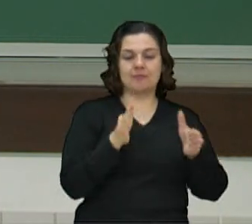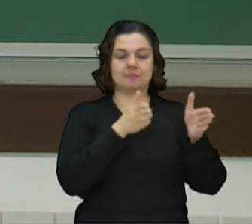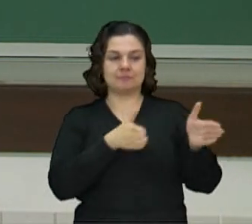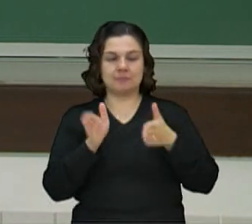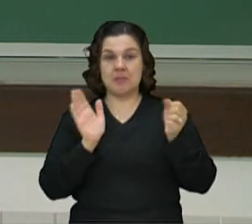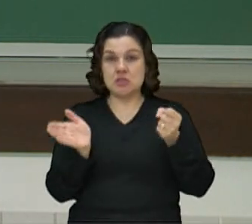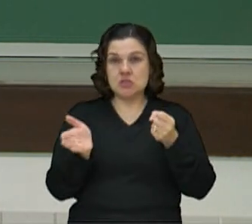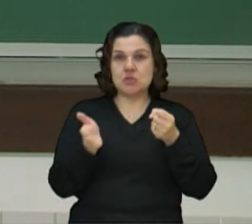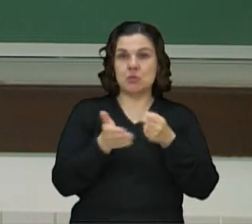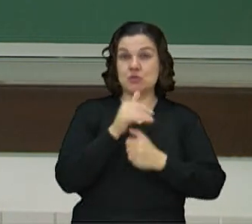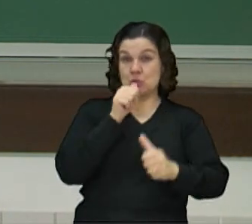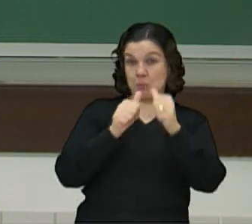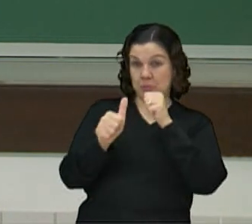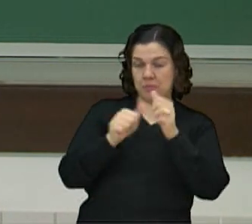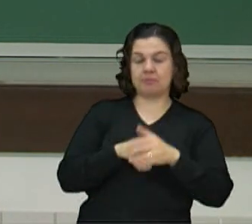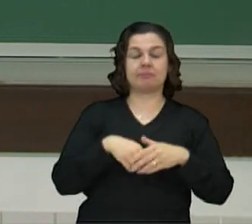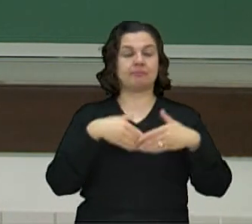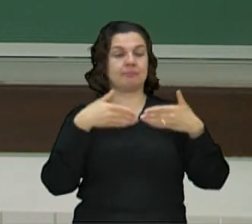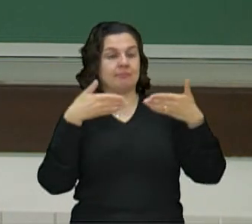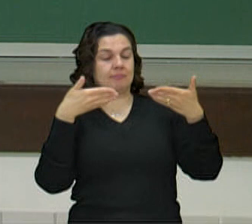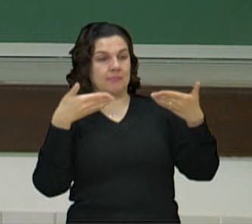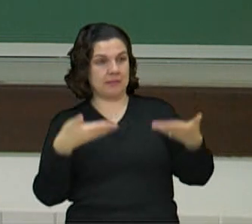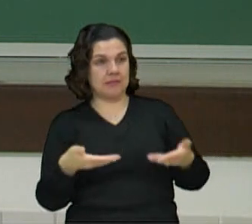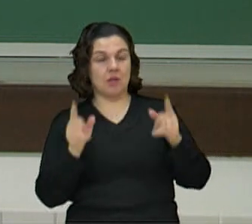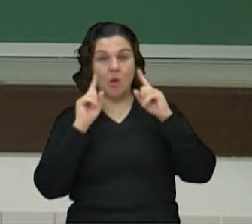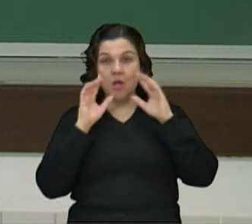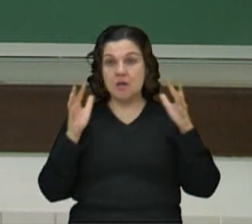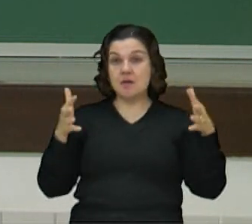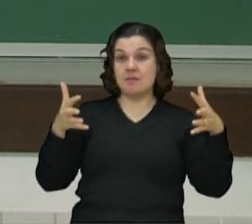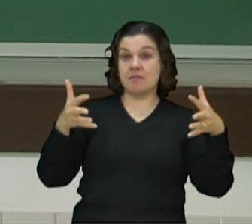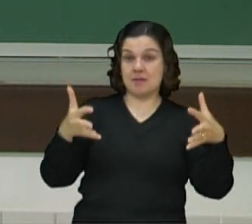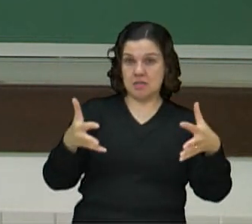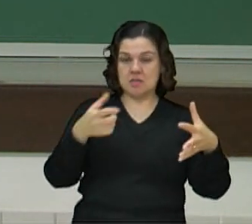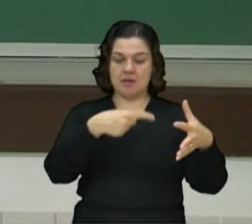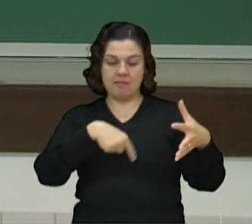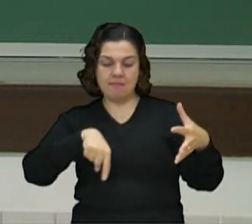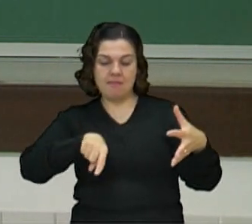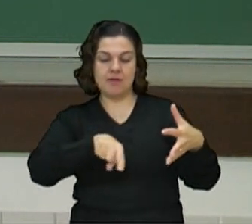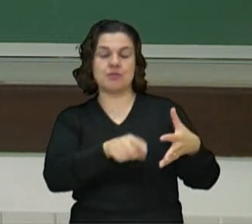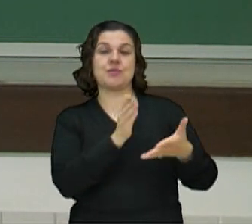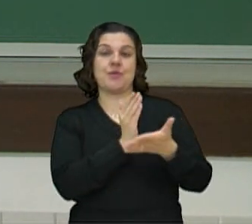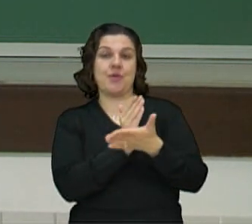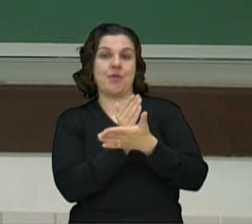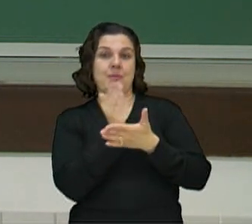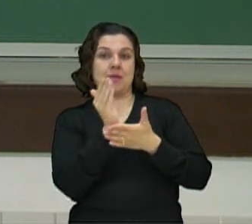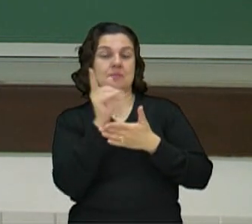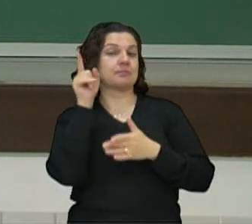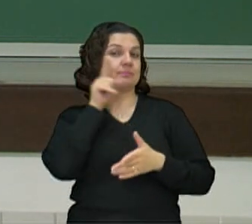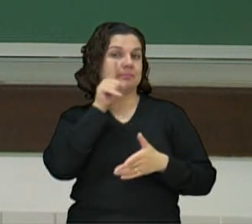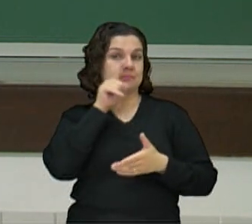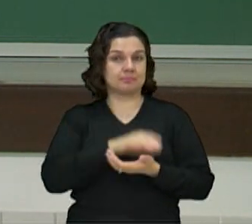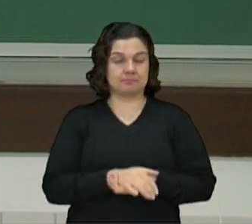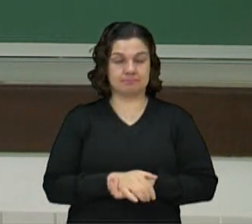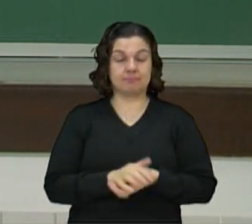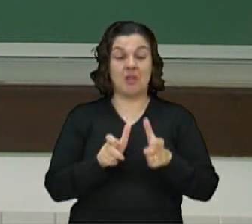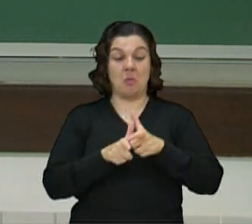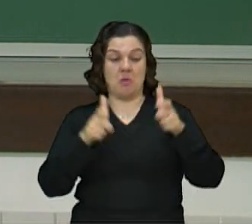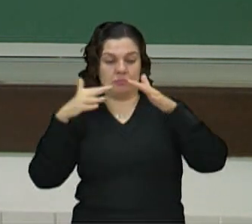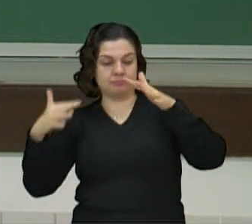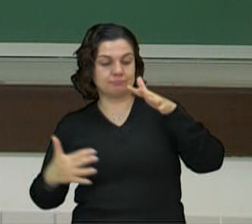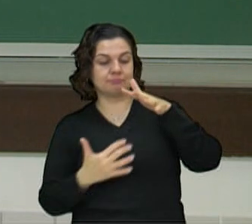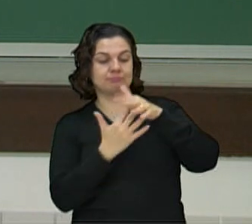vendendo bebidas aí. Então, esse cenário nós temos colocado nos Estados Unidos. Muitos